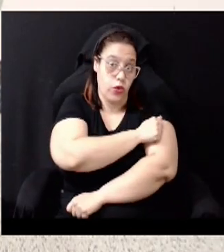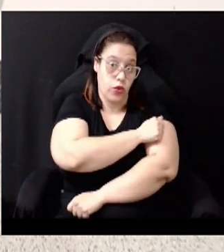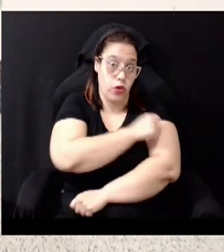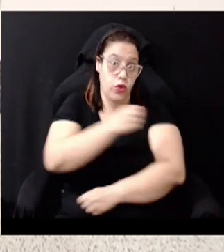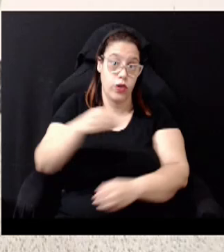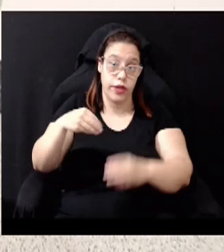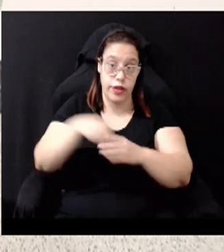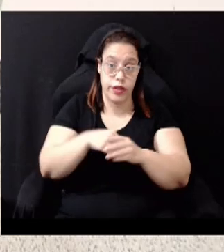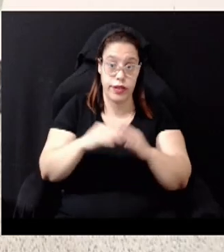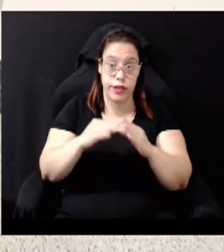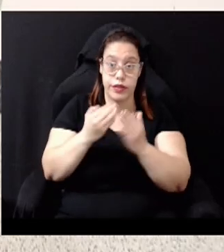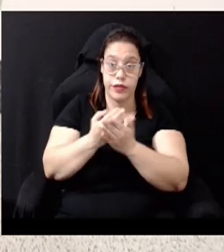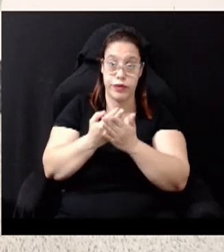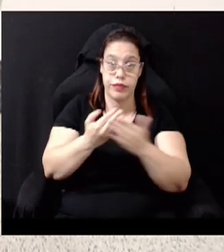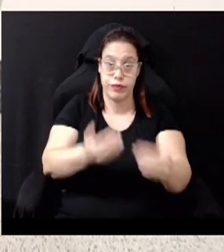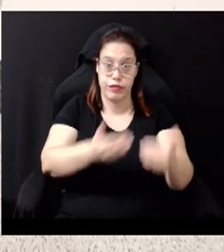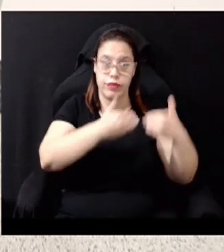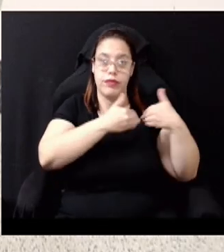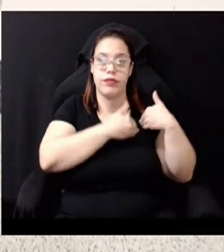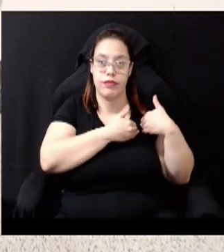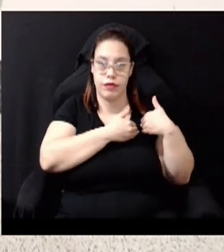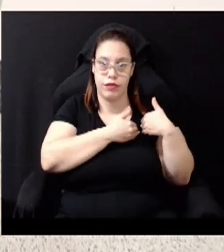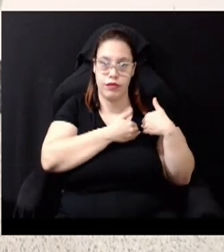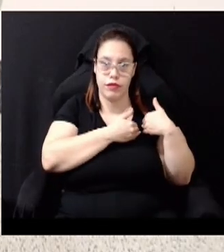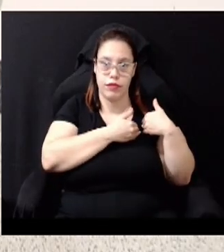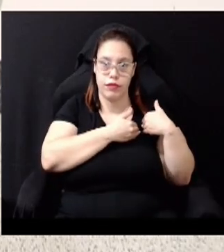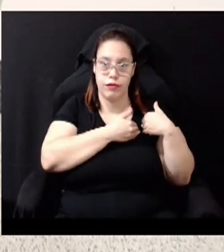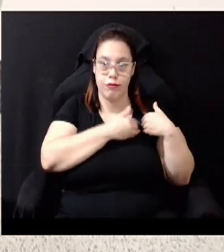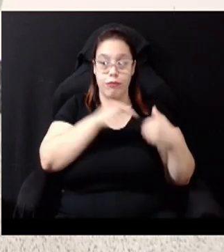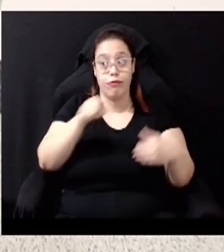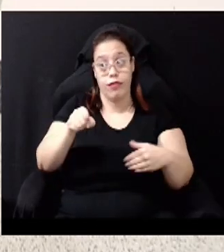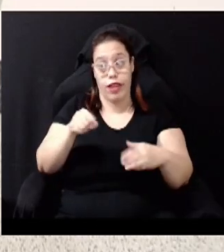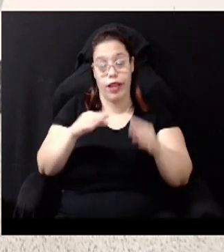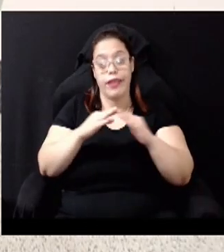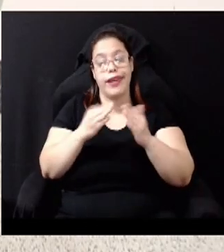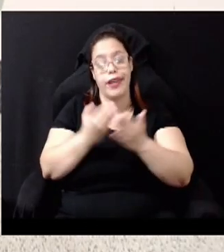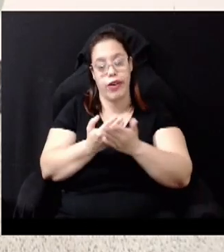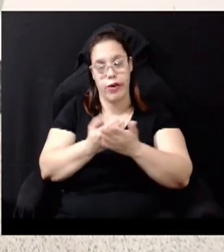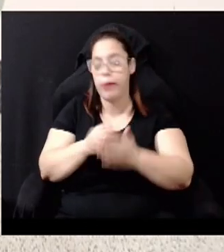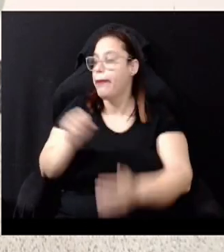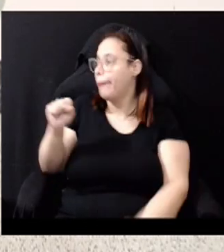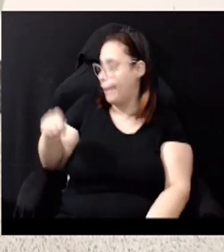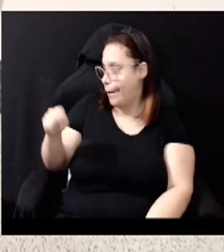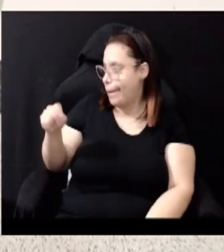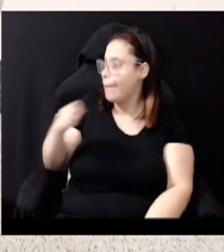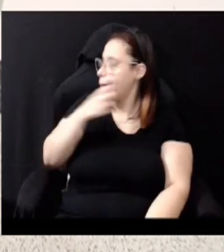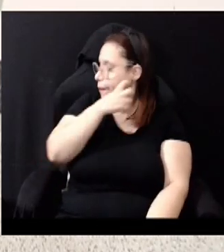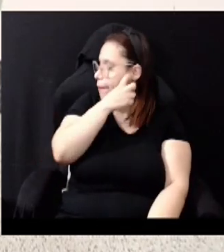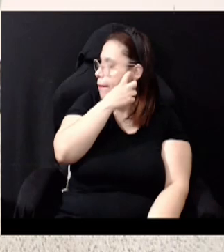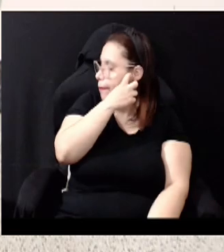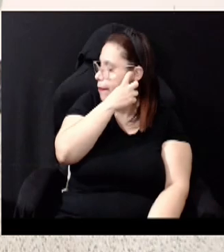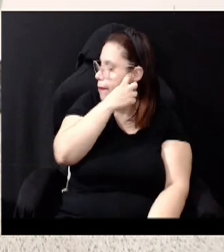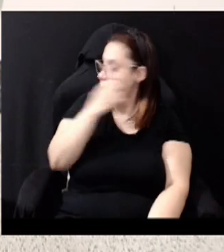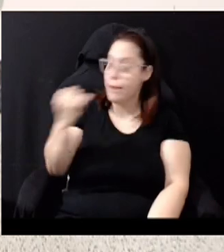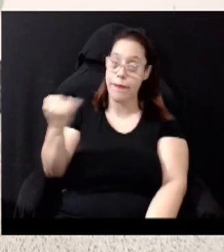a responsabilidade sobre ele é do colégio. Sem dúvida. Então é muito importante que numa urgência nós vamos entrar em